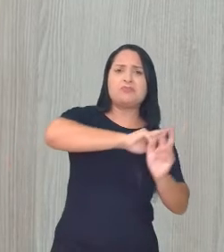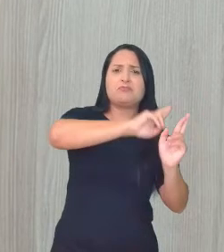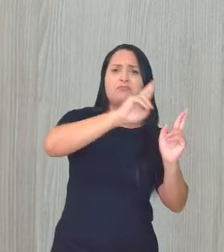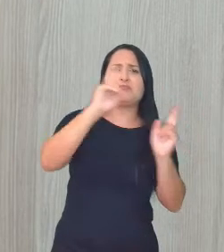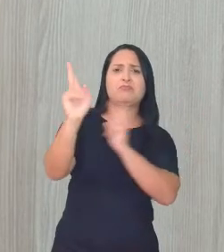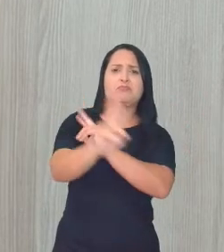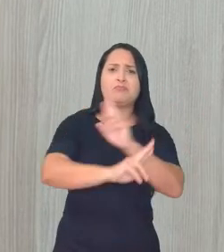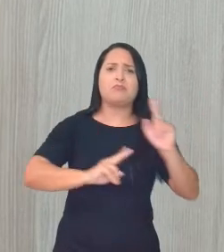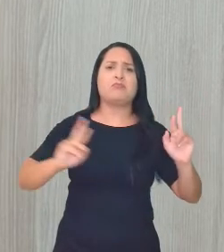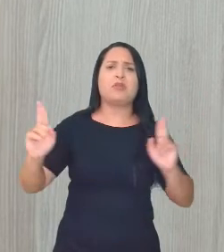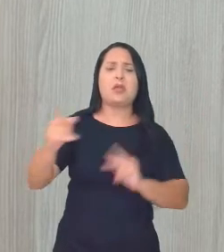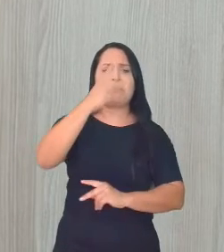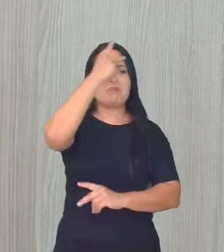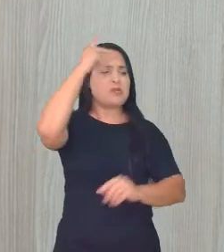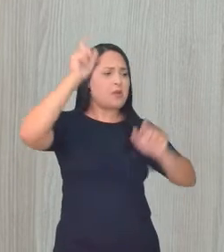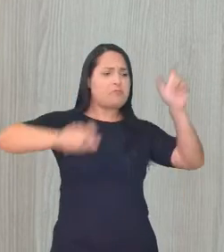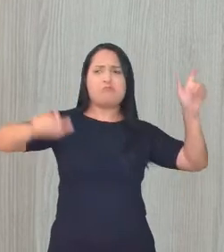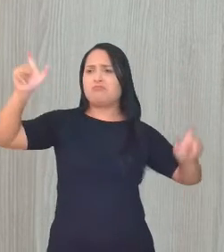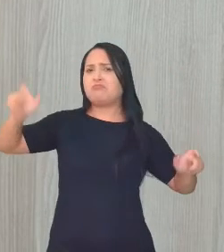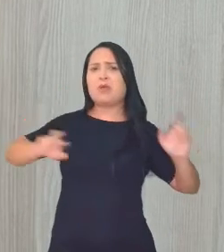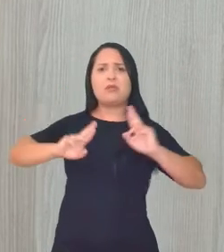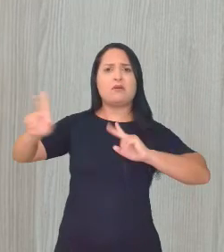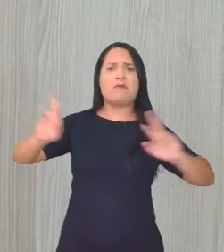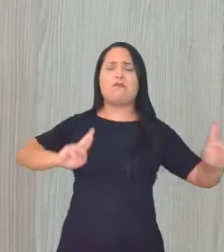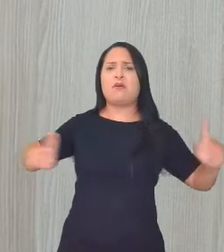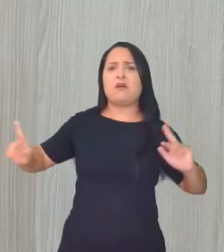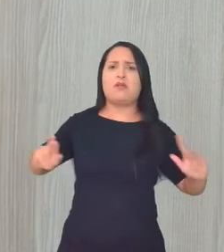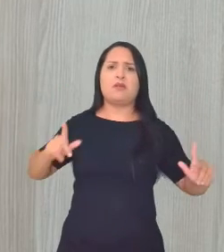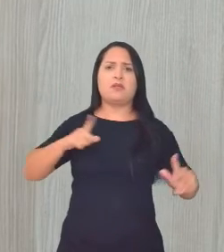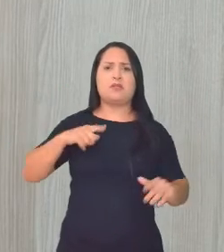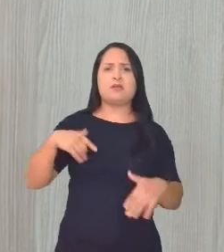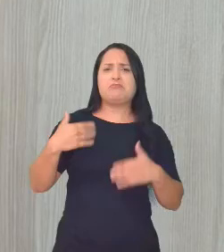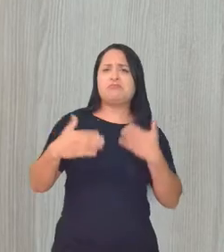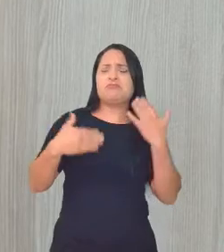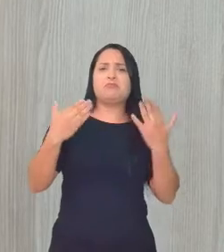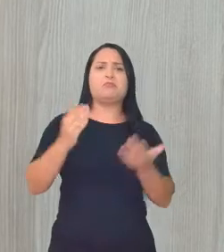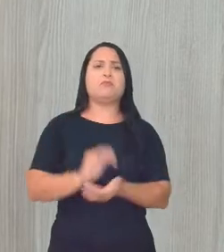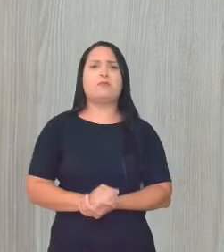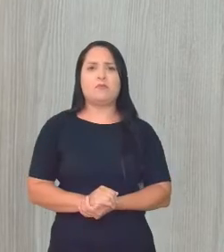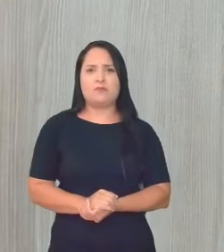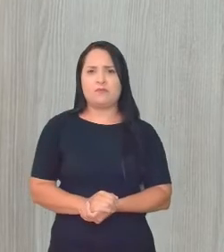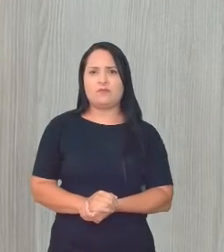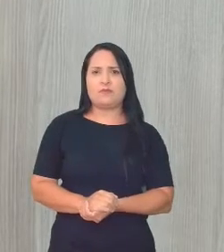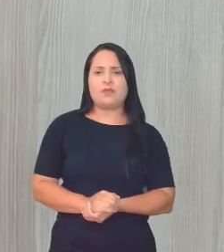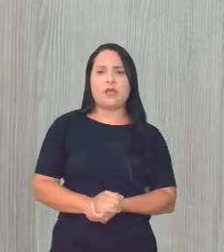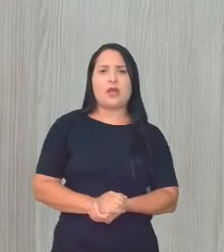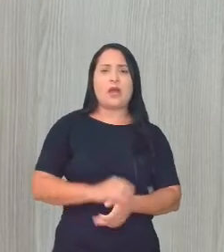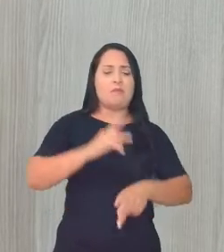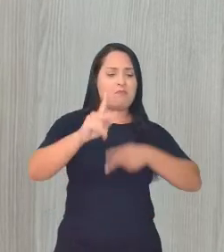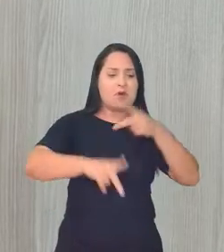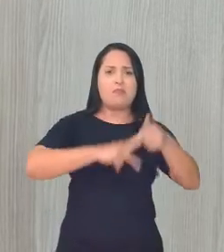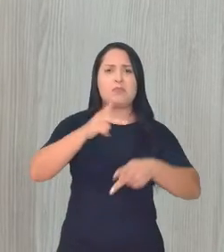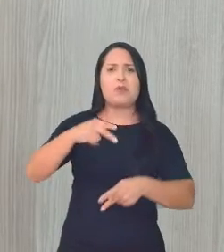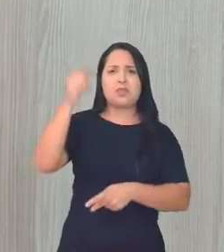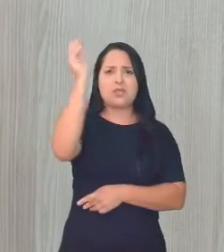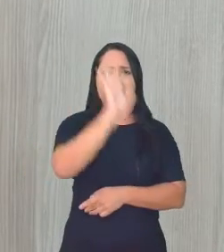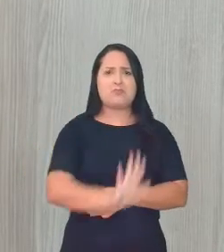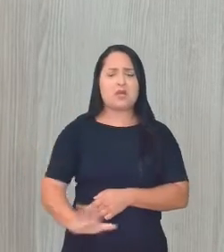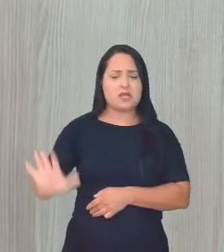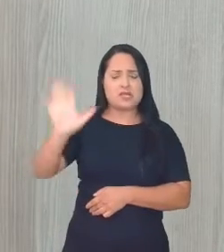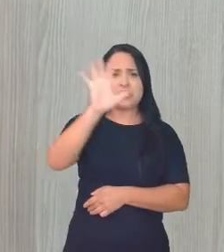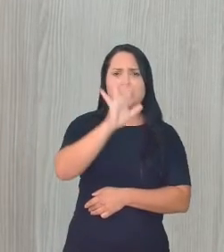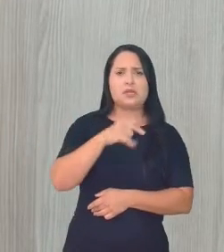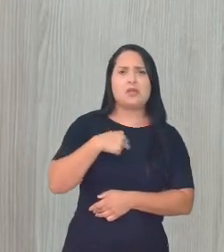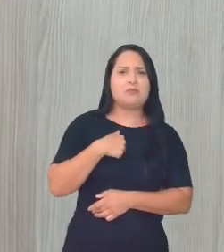As pessoas são diferentes. No processo de formação, né? Pegar a população brasileira, você vê, né? Não